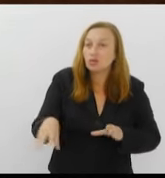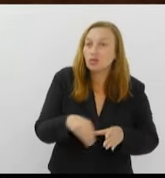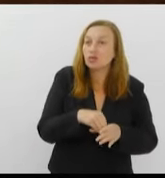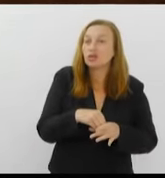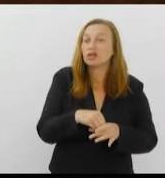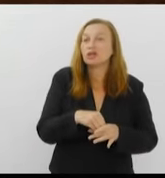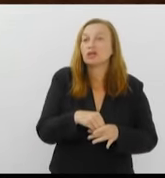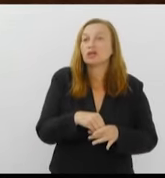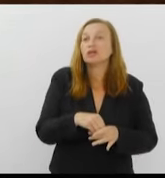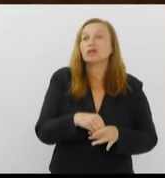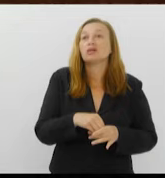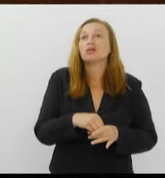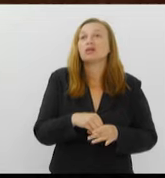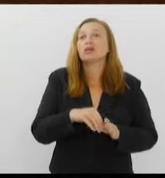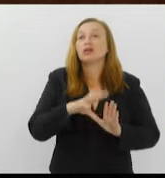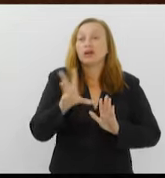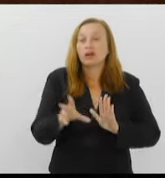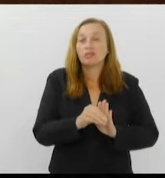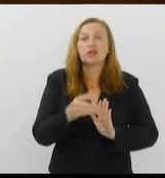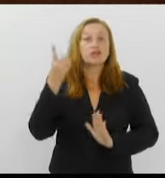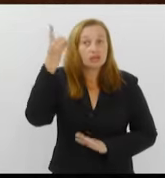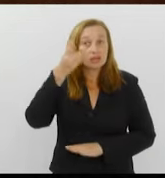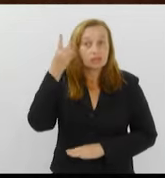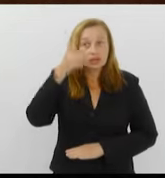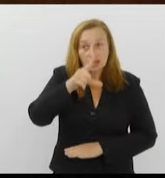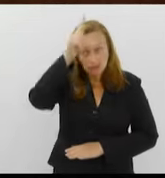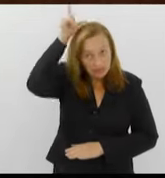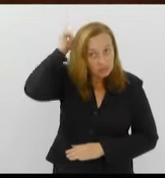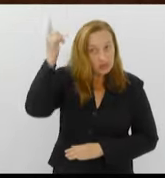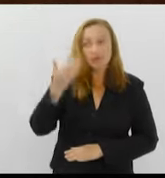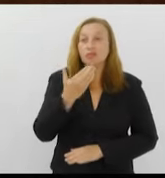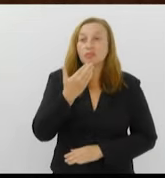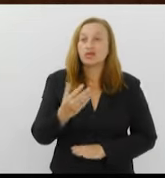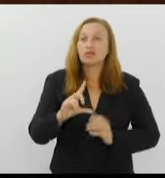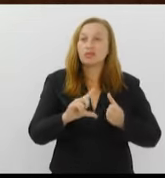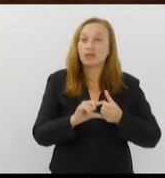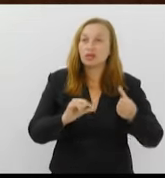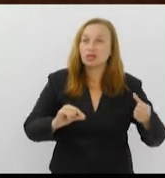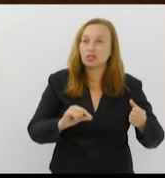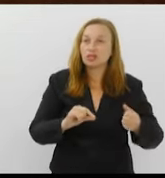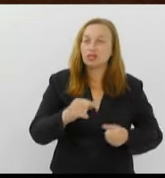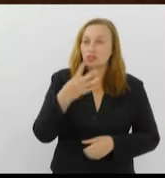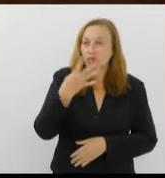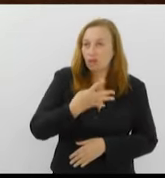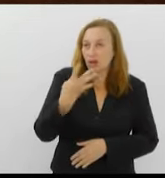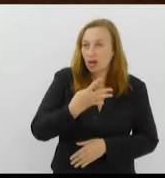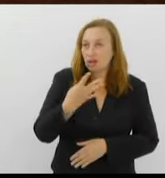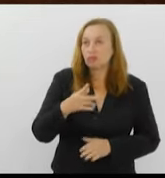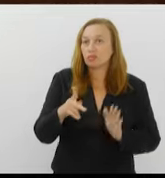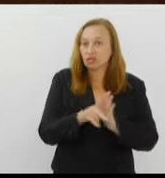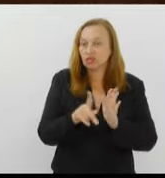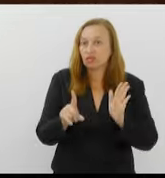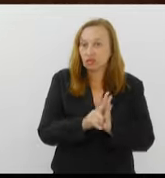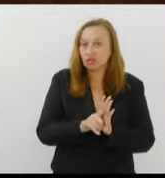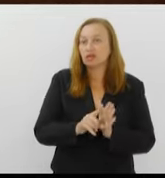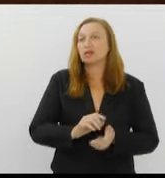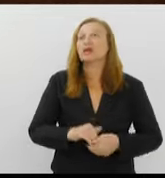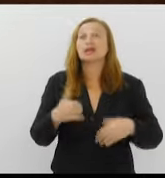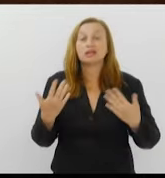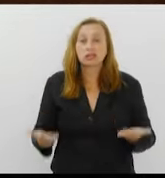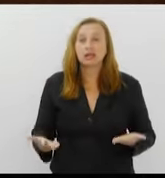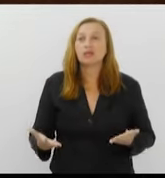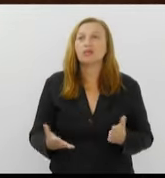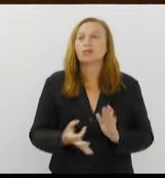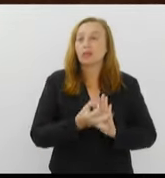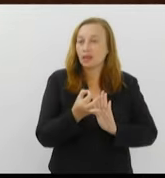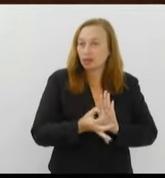a emenda do deputado Luiz Paulo, que fez a supressão do artigo 4º do projeto de lei. Então, o